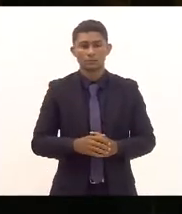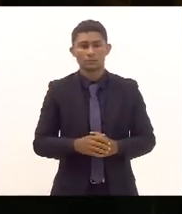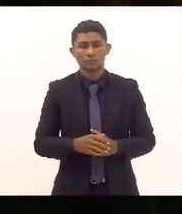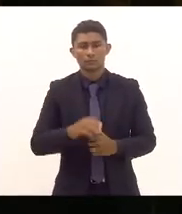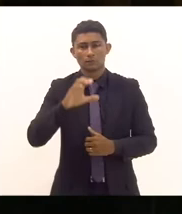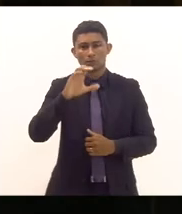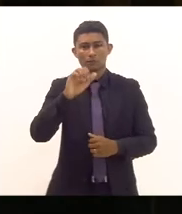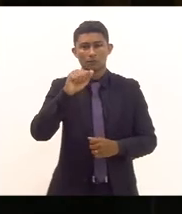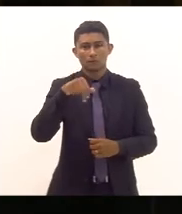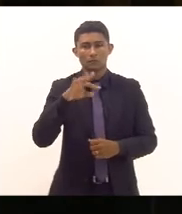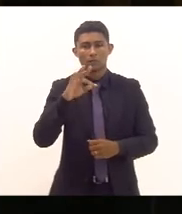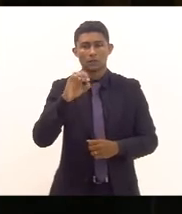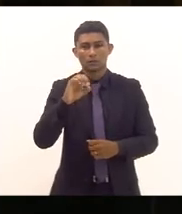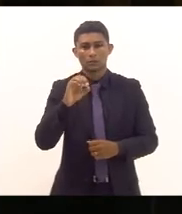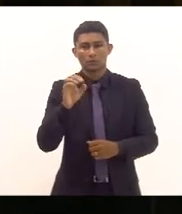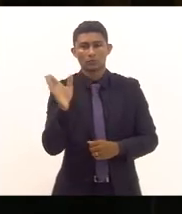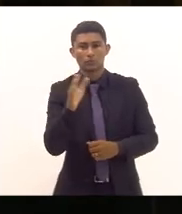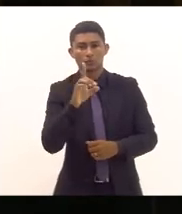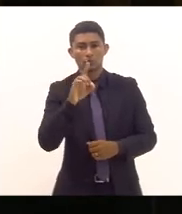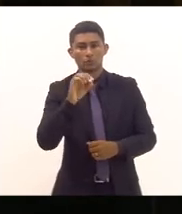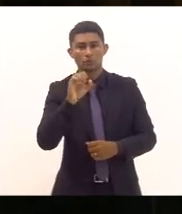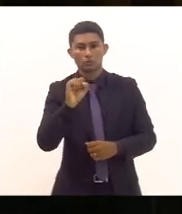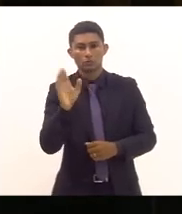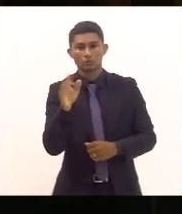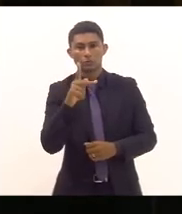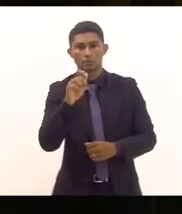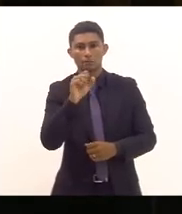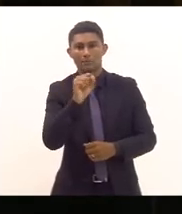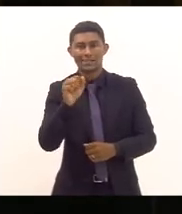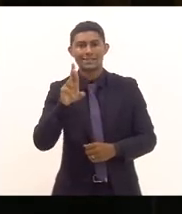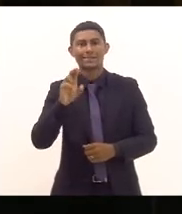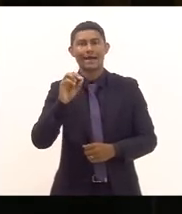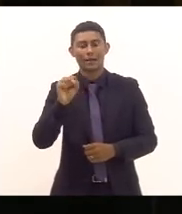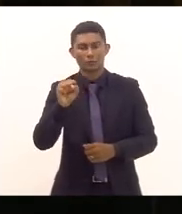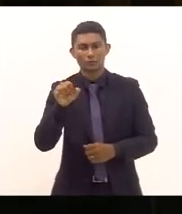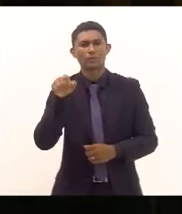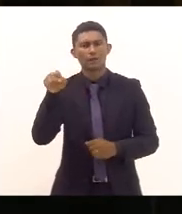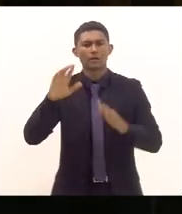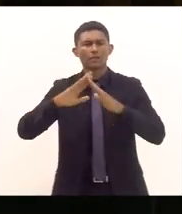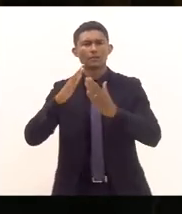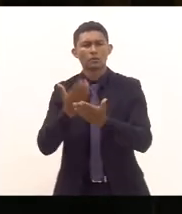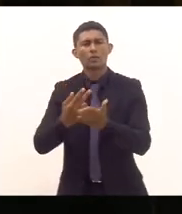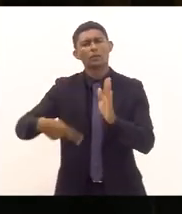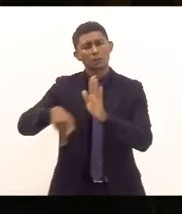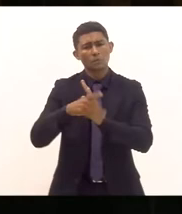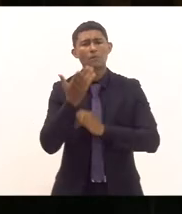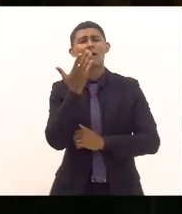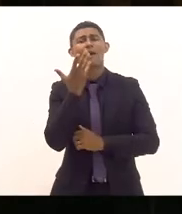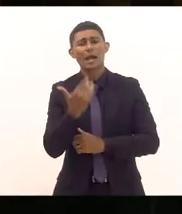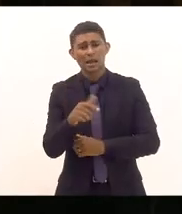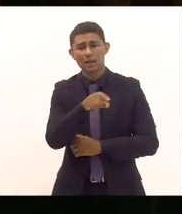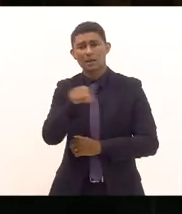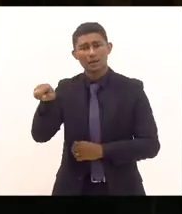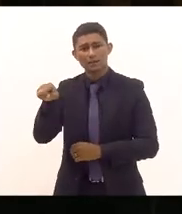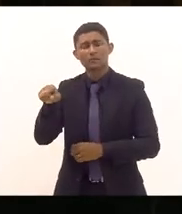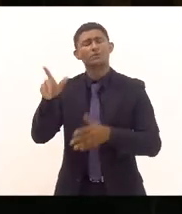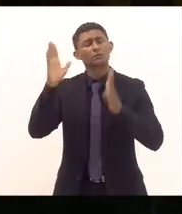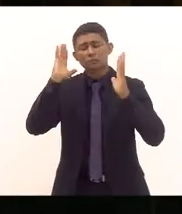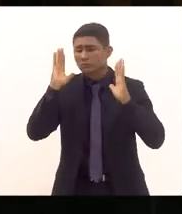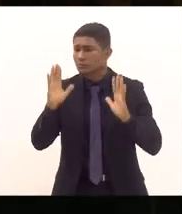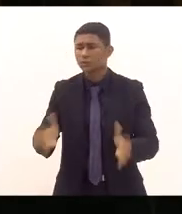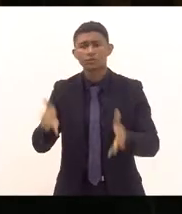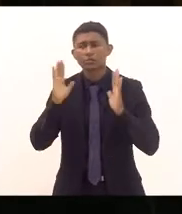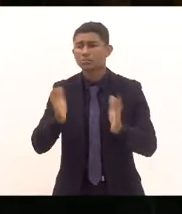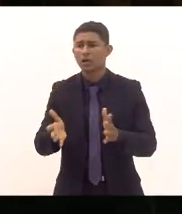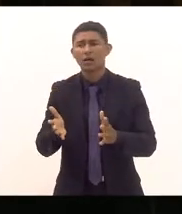o canto dos pássaros na escola para educação infantil e essa escola tem um velho hábito que eu